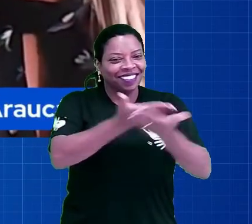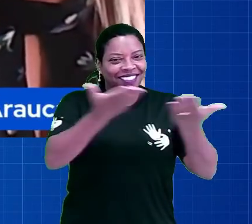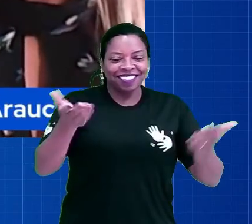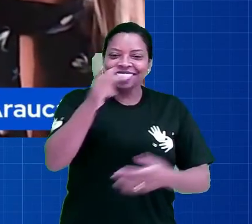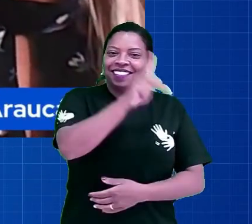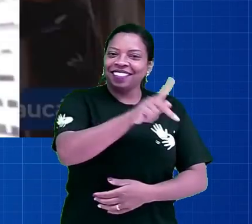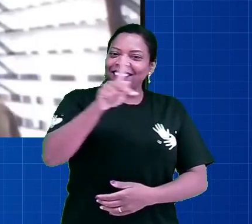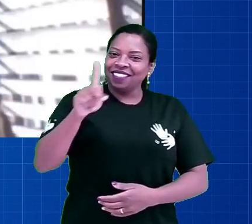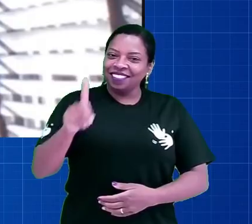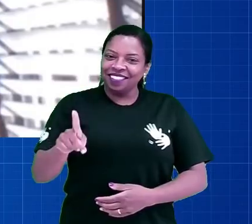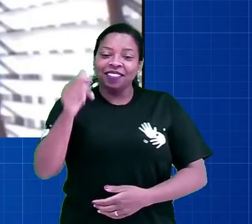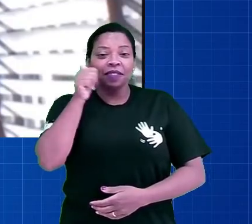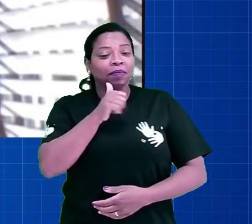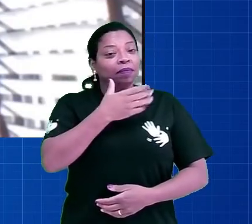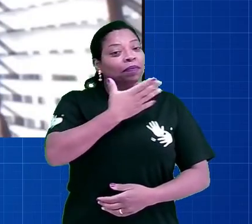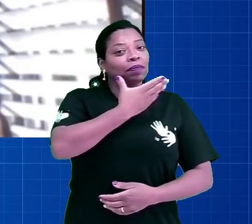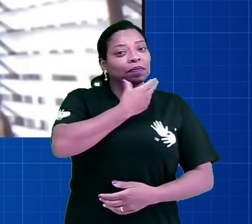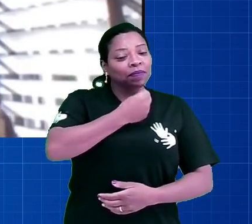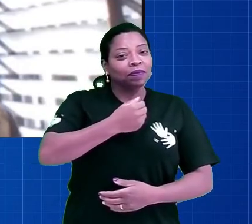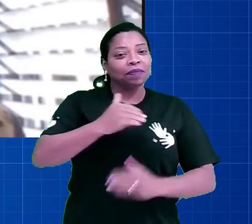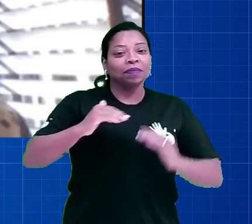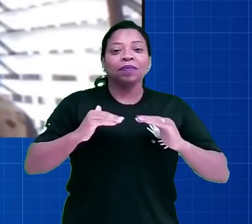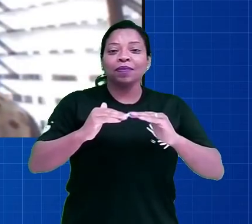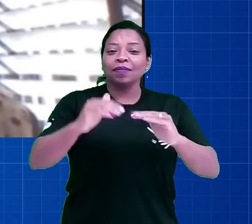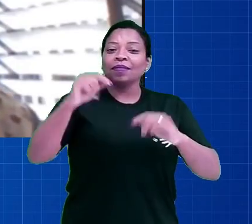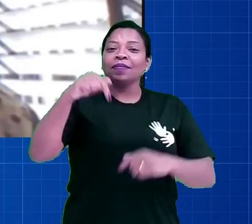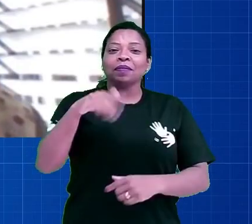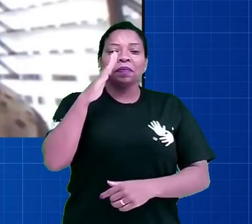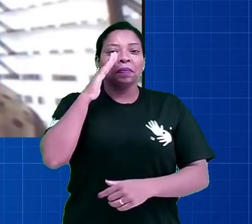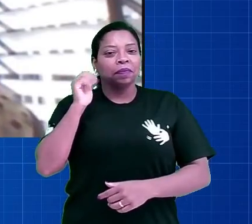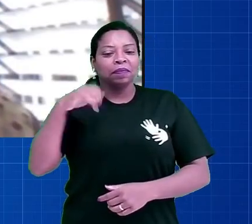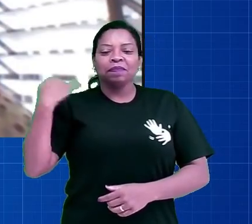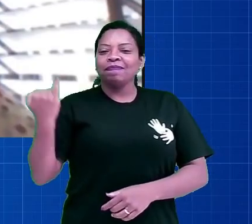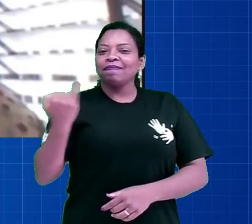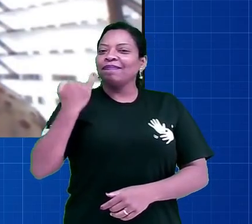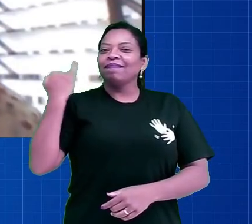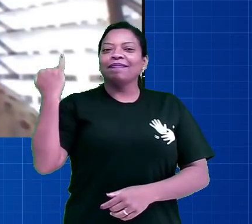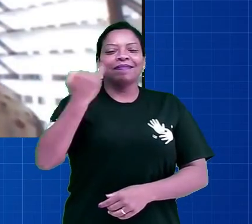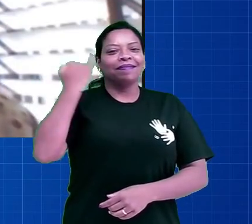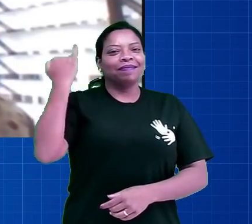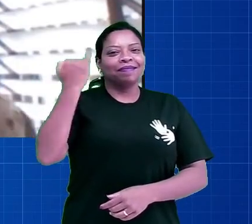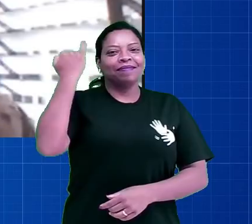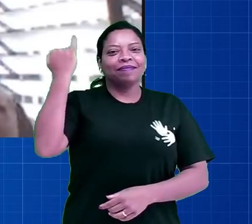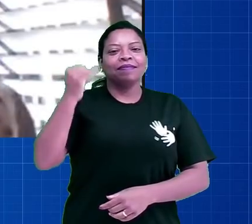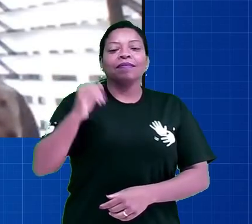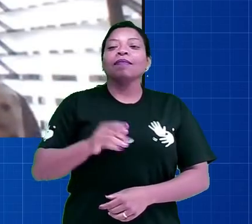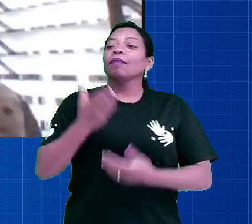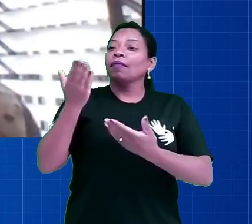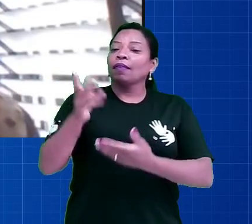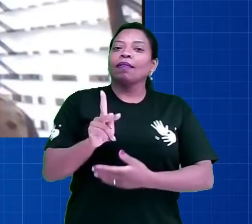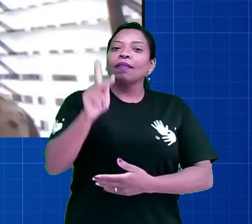minhas saudações a todas as professoras e professores desta rede de ensino